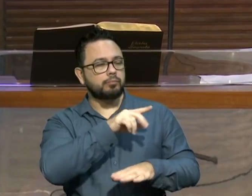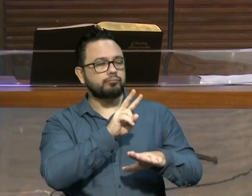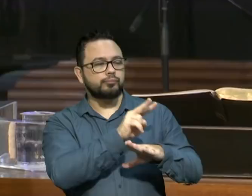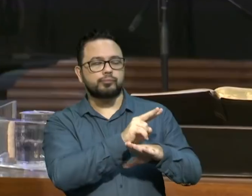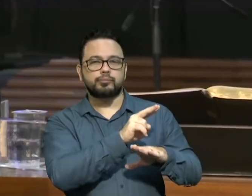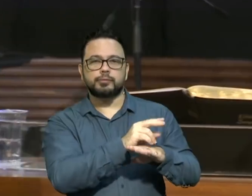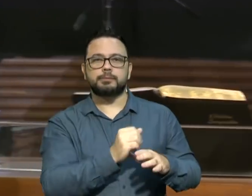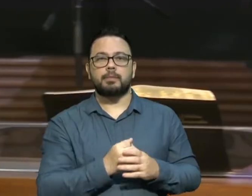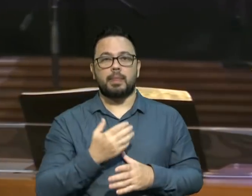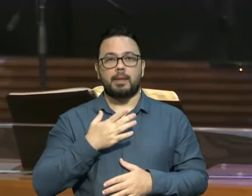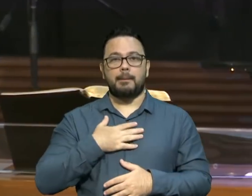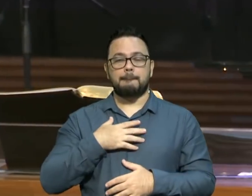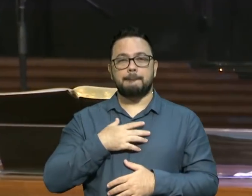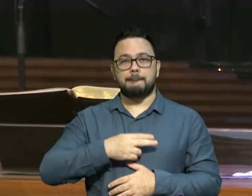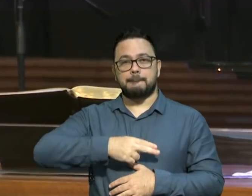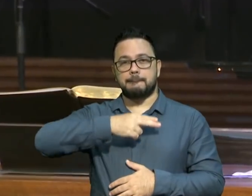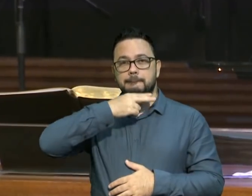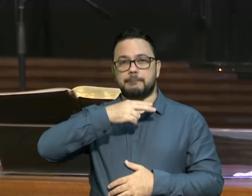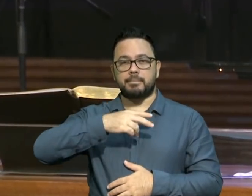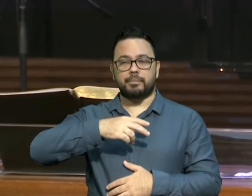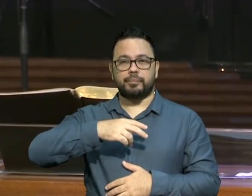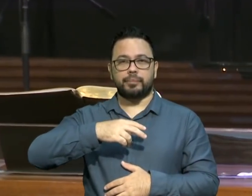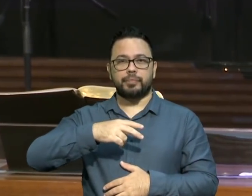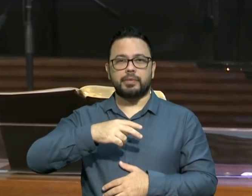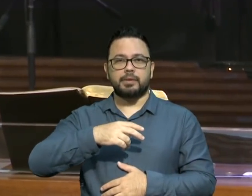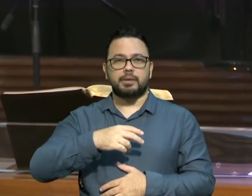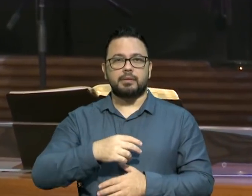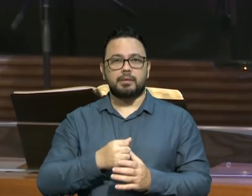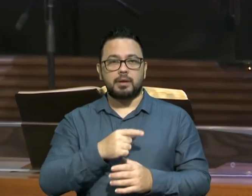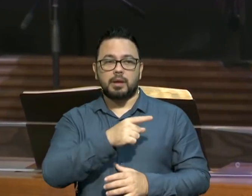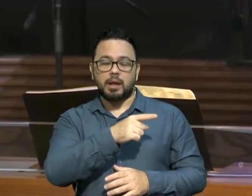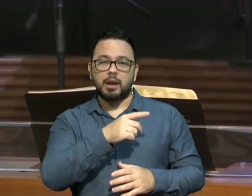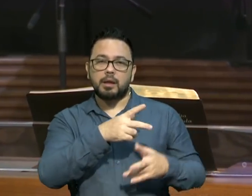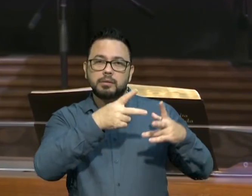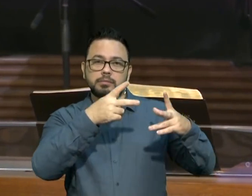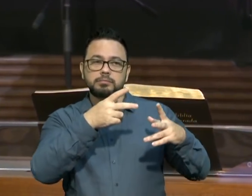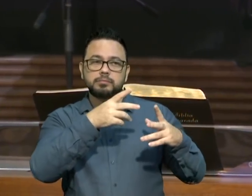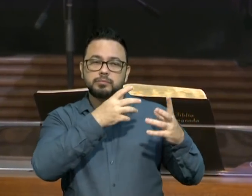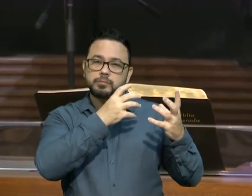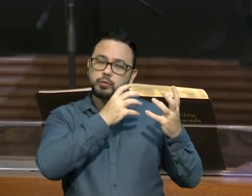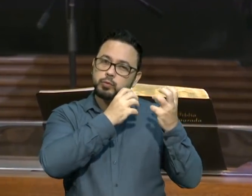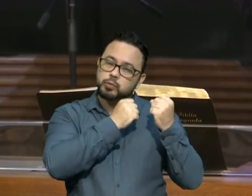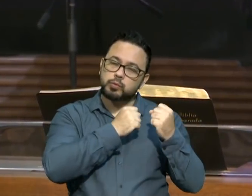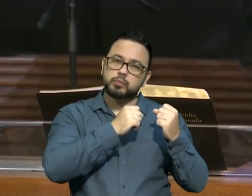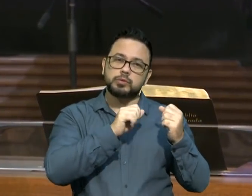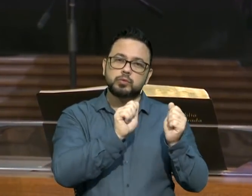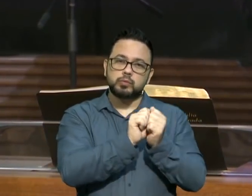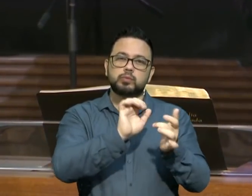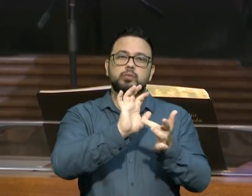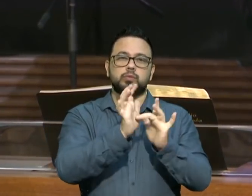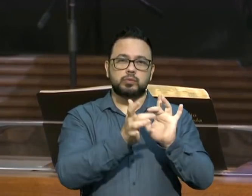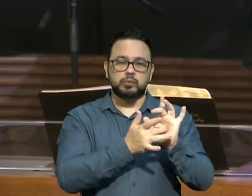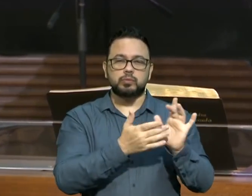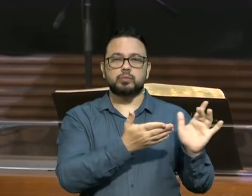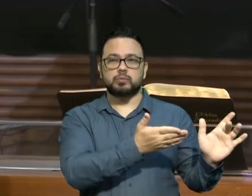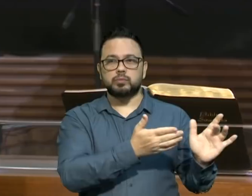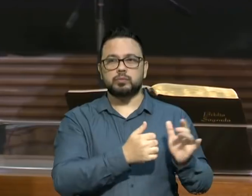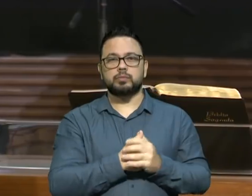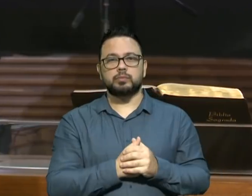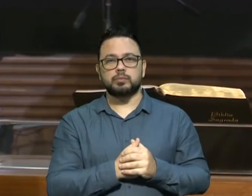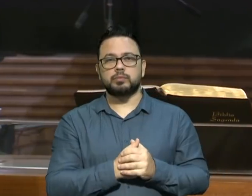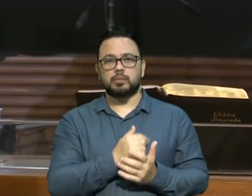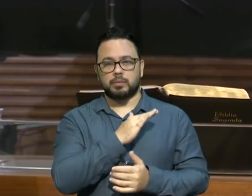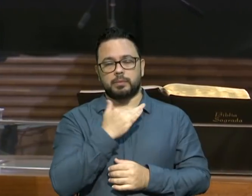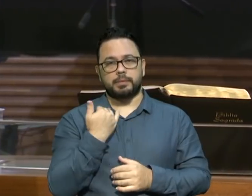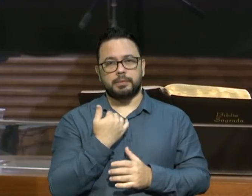é a minha bisavó que me dormiu em Jesus e a minha vó também a mãe da minha mãe que ela não